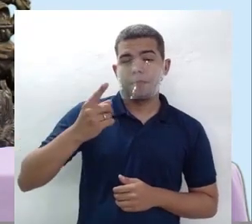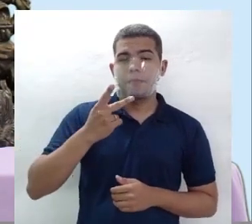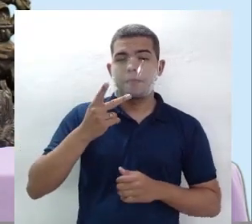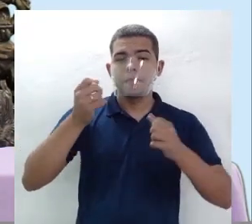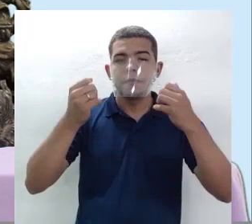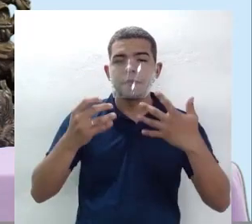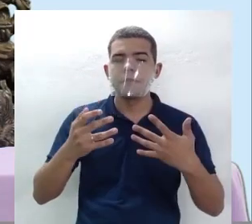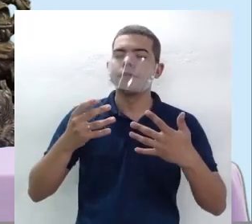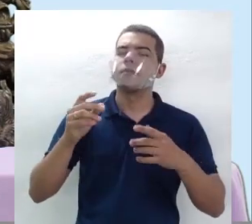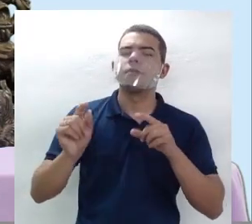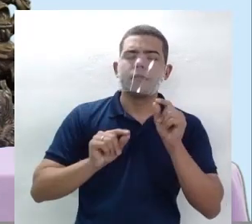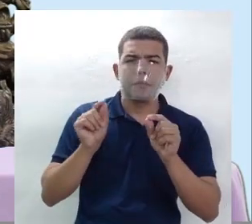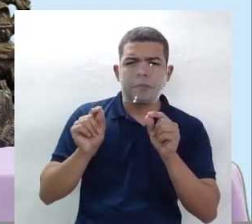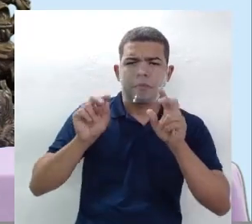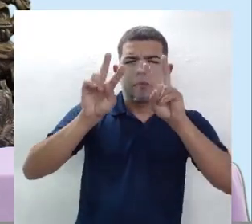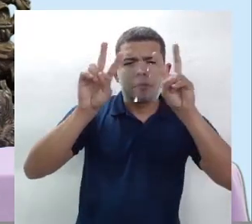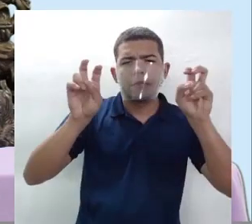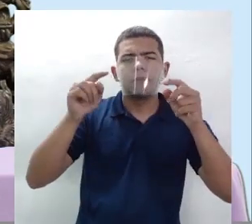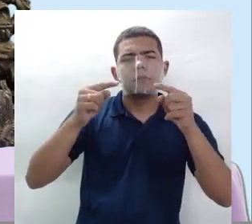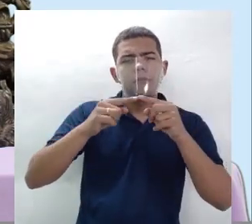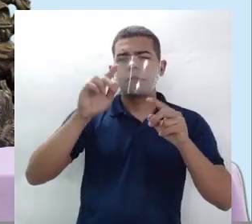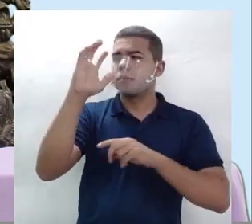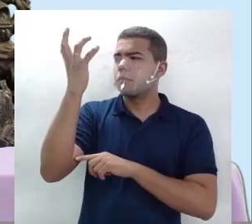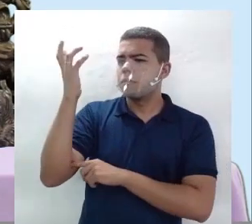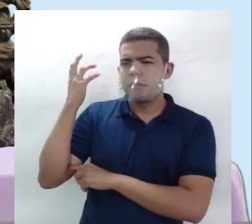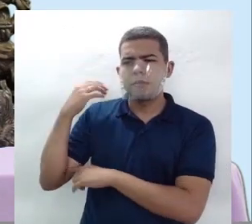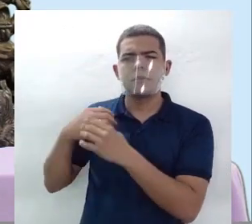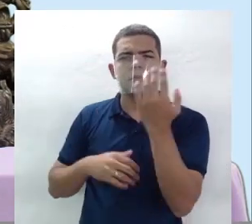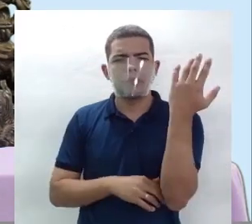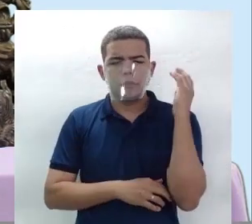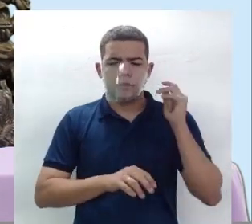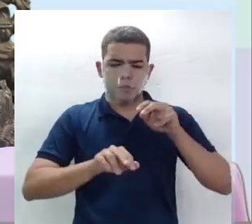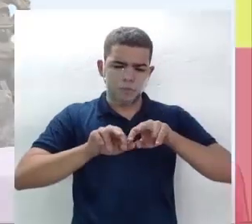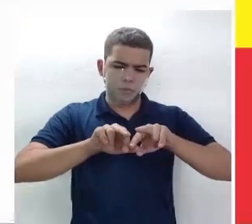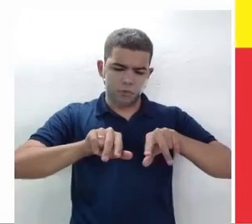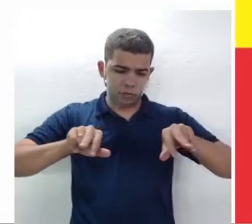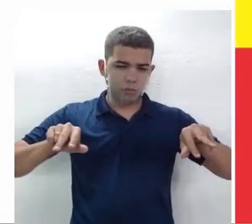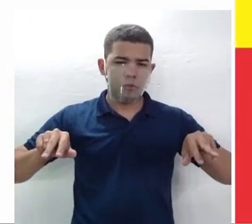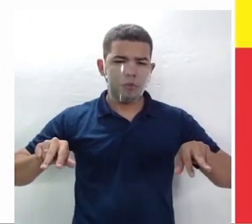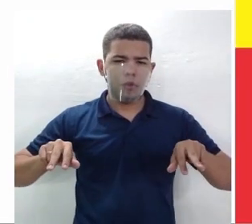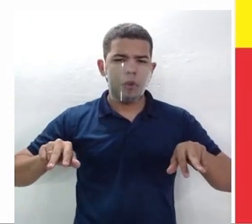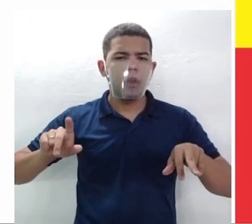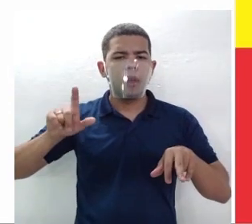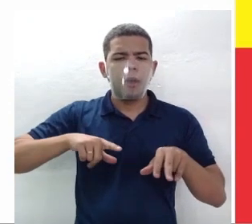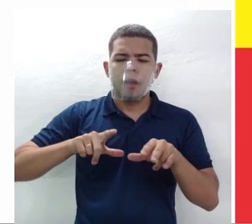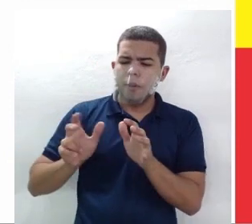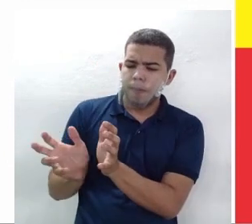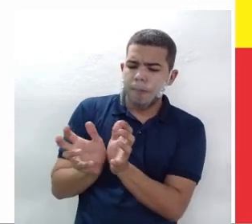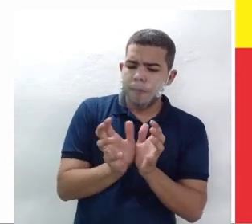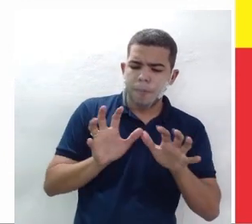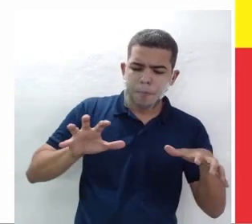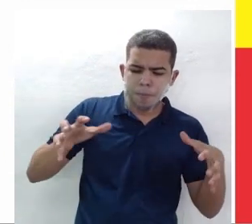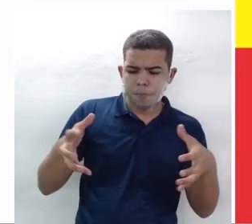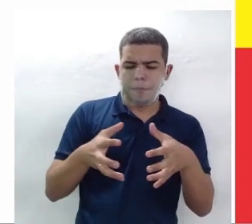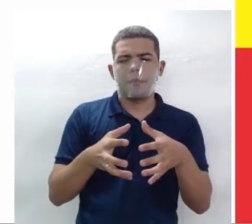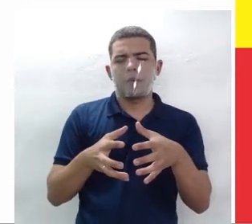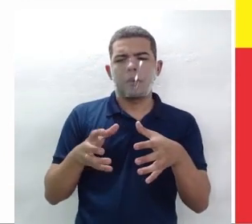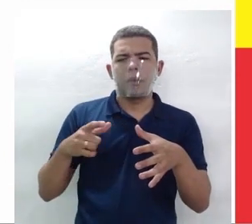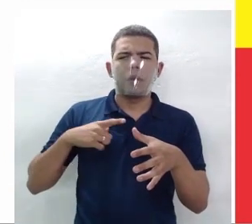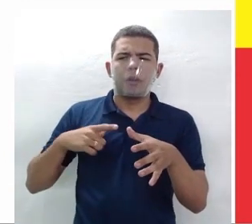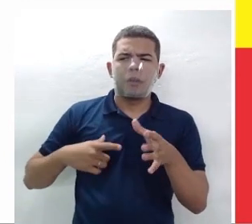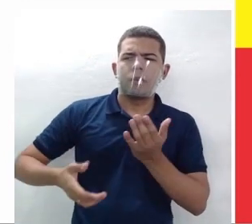ecossistemas. Quando eu falo de ecossistemas, eu estou falando que é um grande conjunto que é formado pela